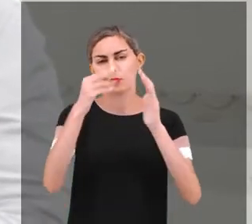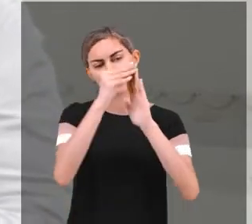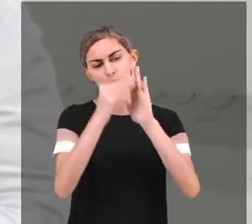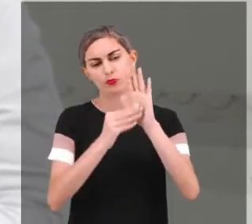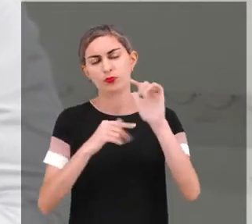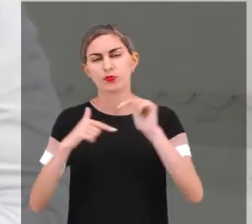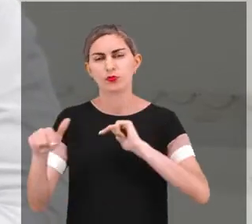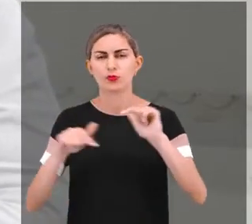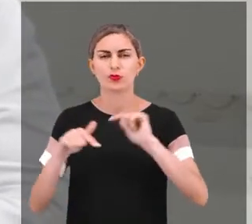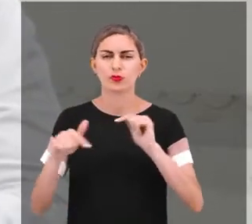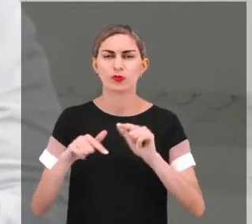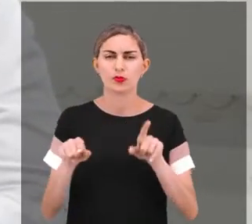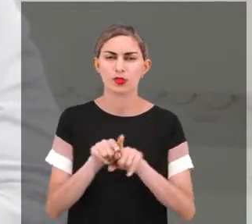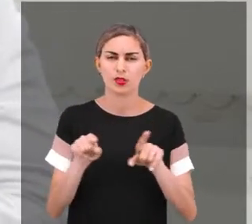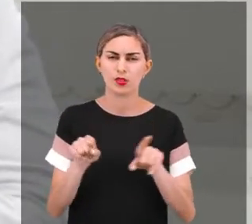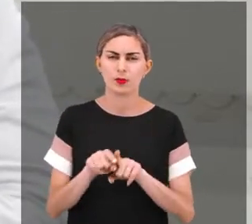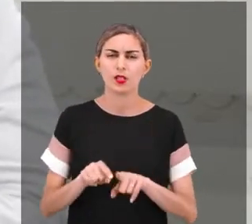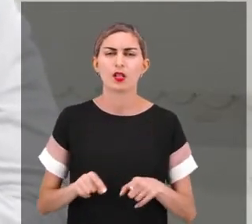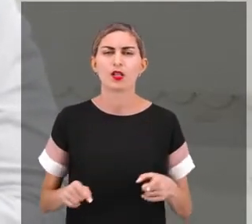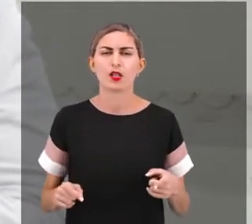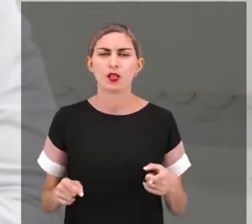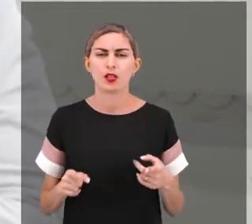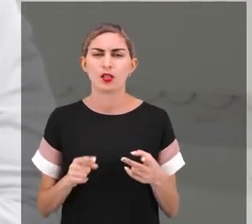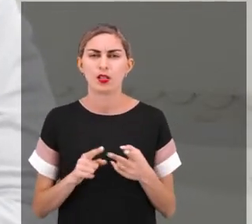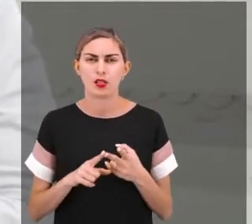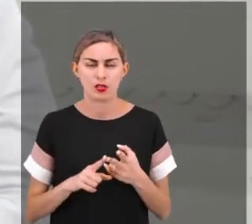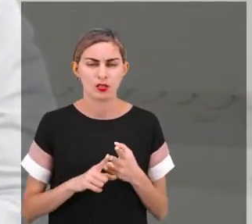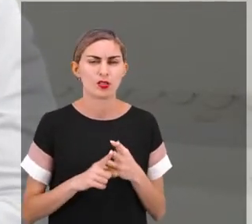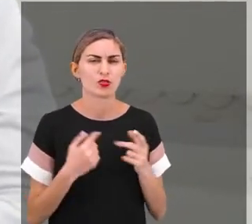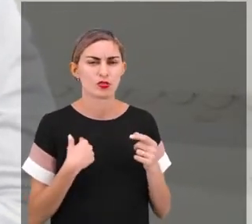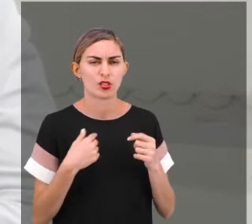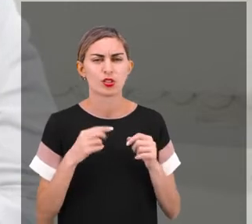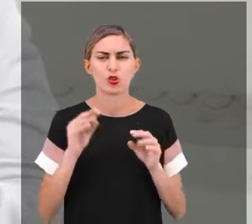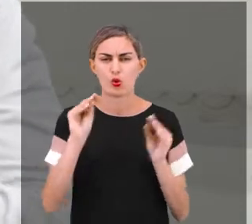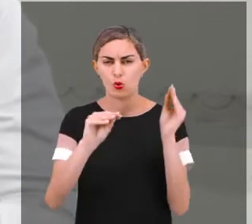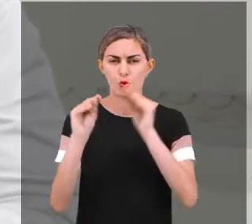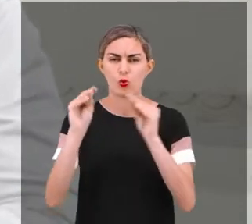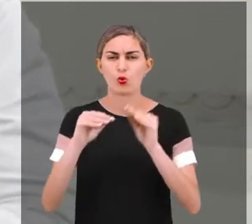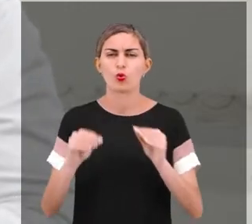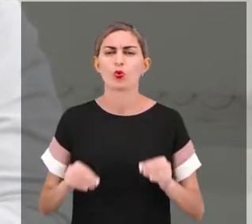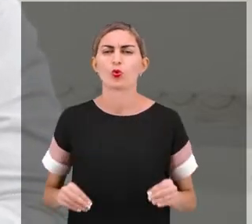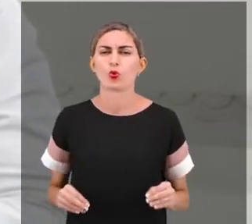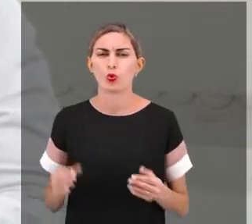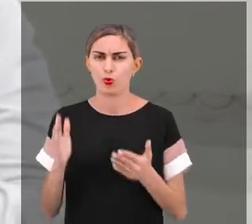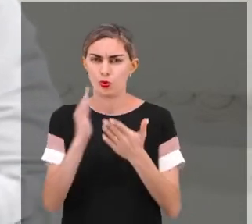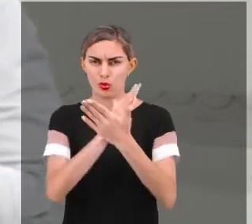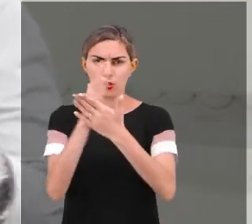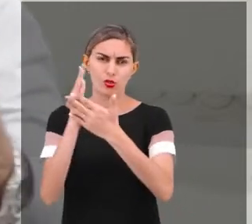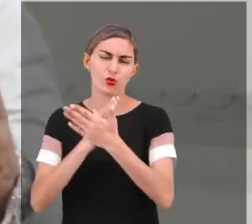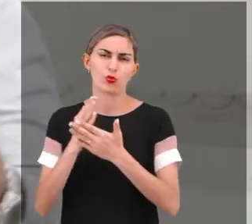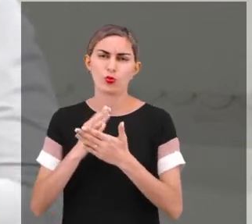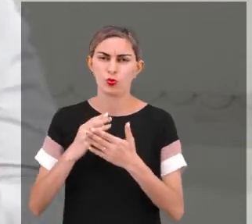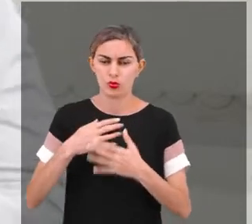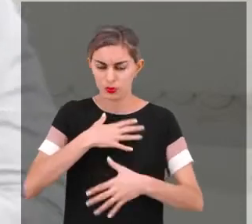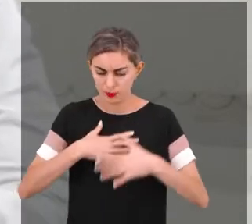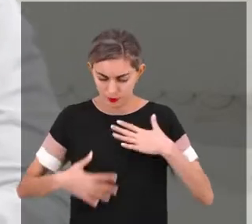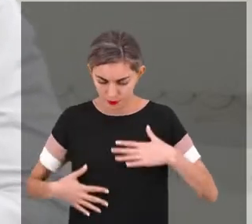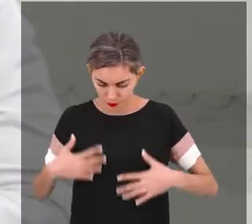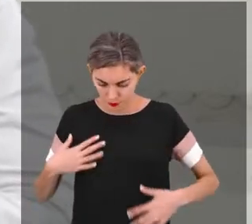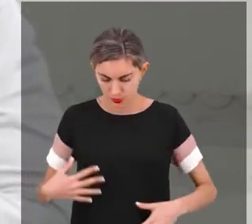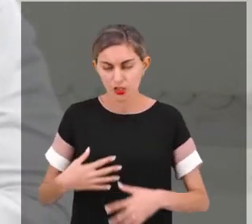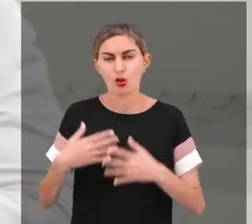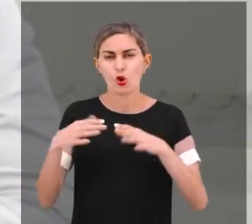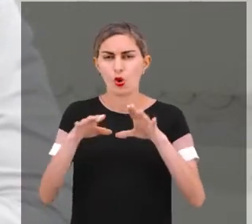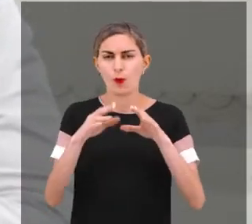trabalhar, atuamos também no sentido de implementarmos alguns equipamentos